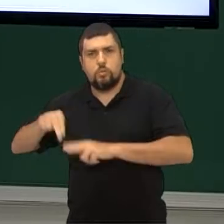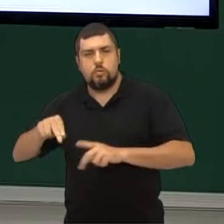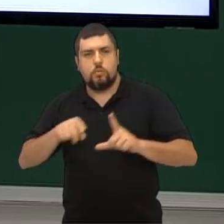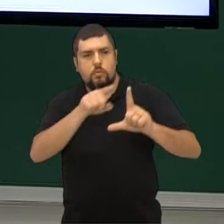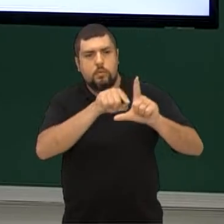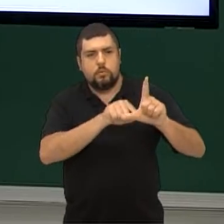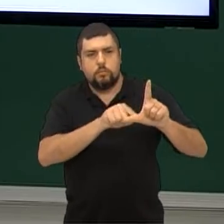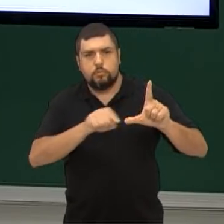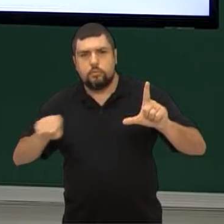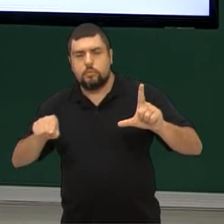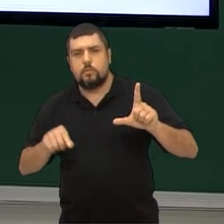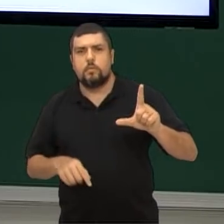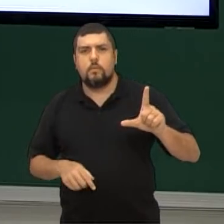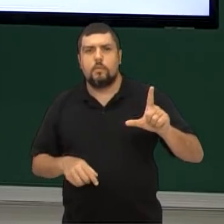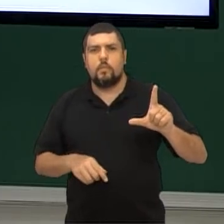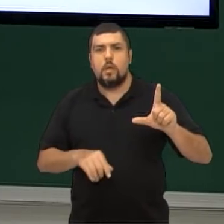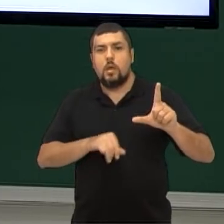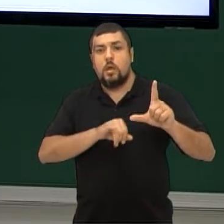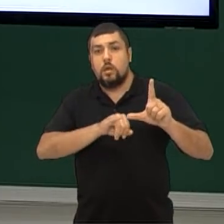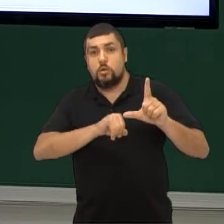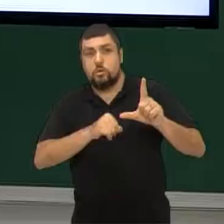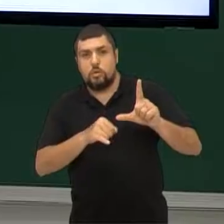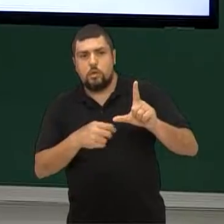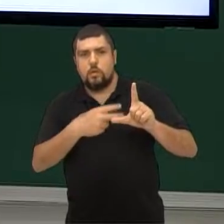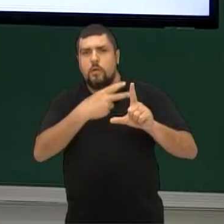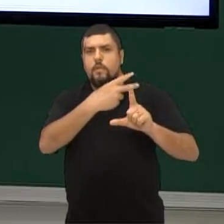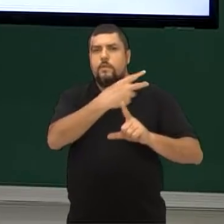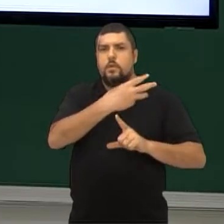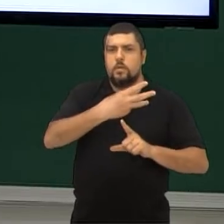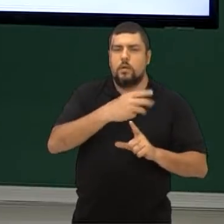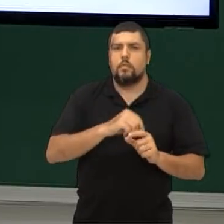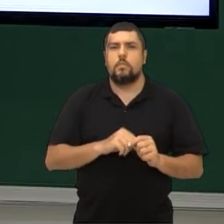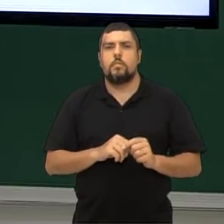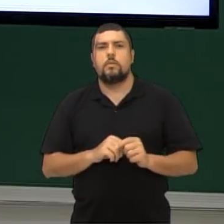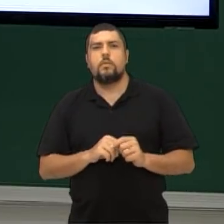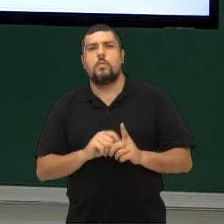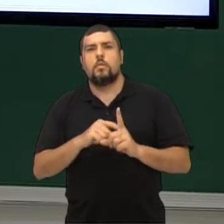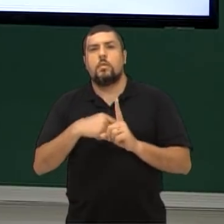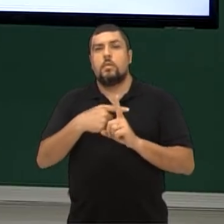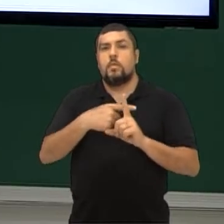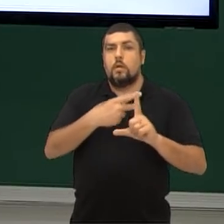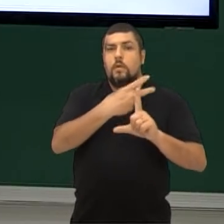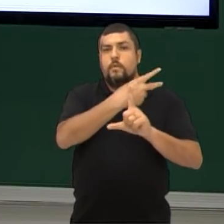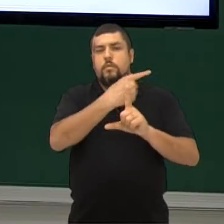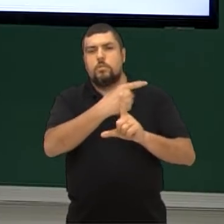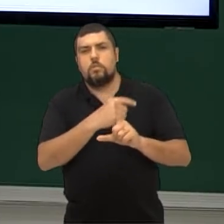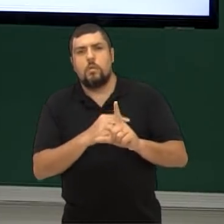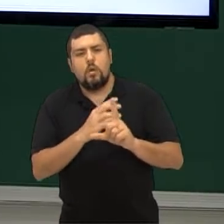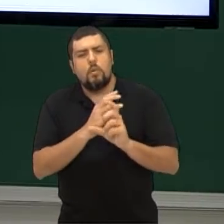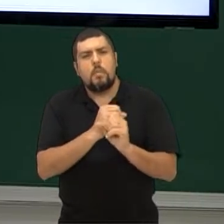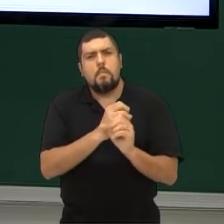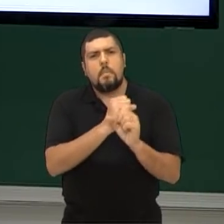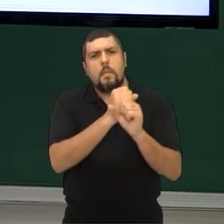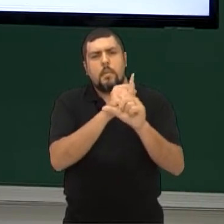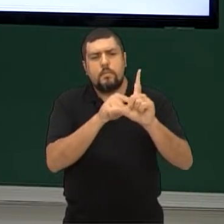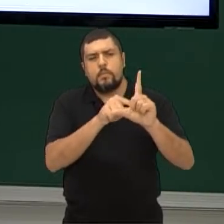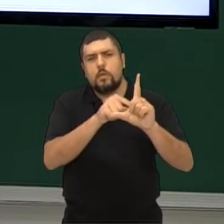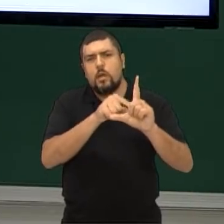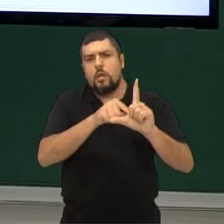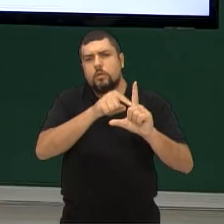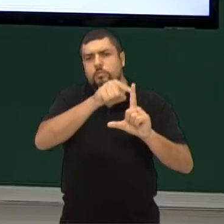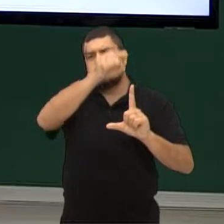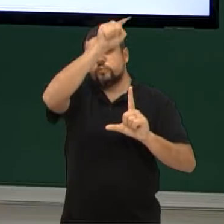Por exemplo, em janeiro teve 23 nascimentos, em fevereiro 21. Aí a gente vai somando. Então,